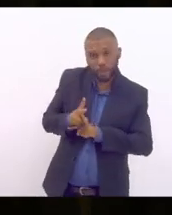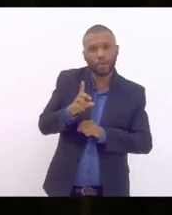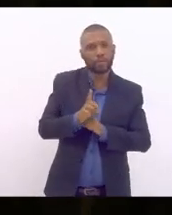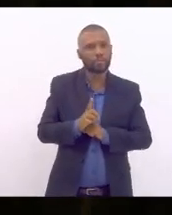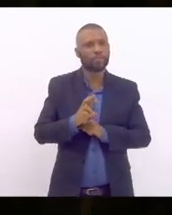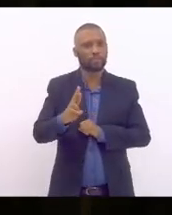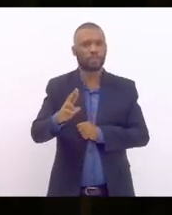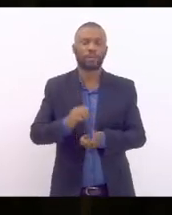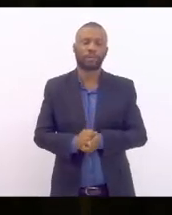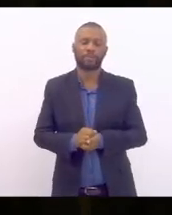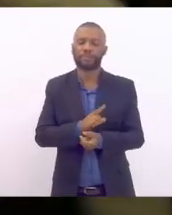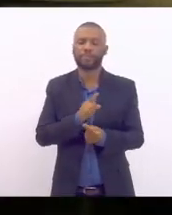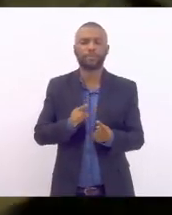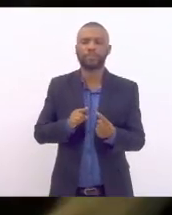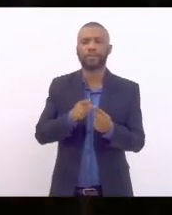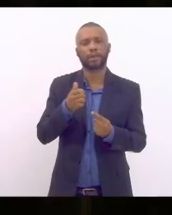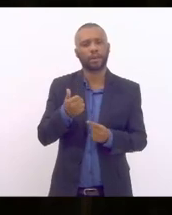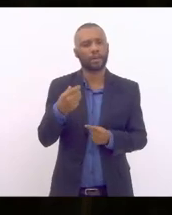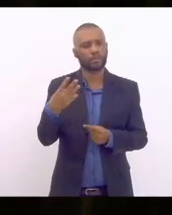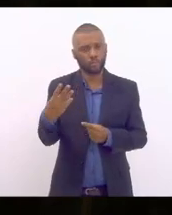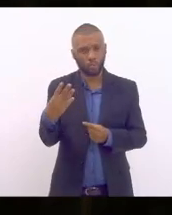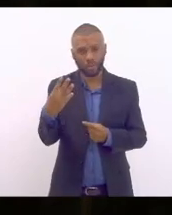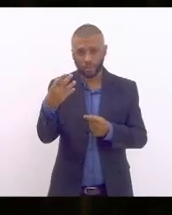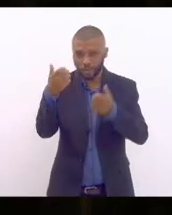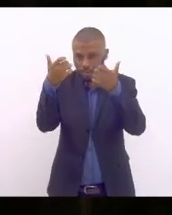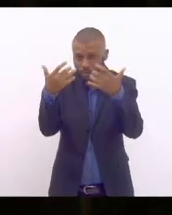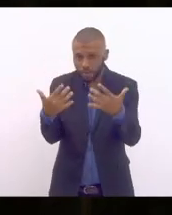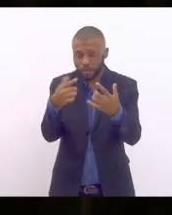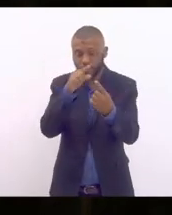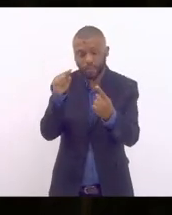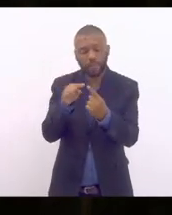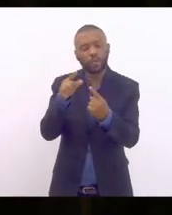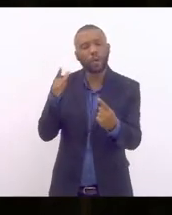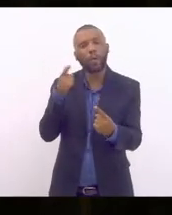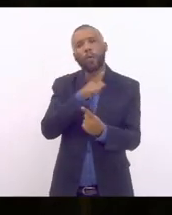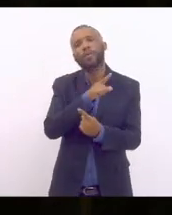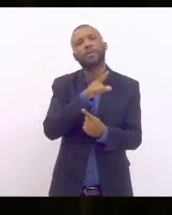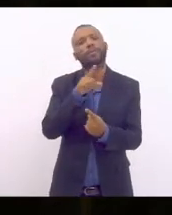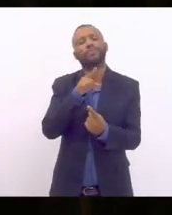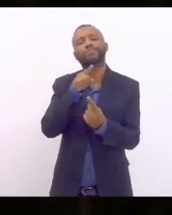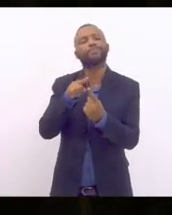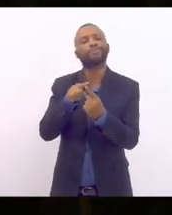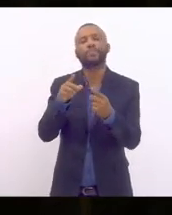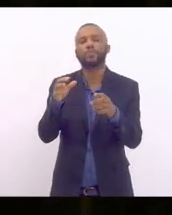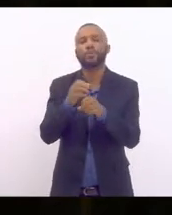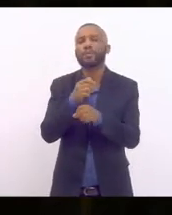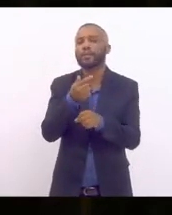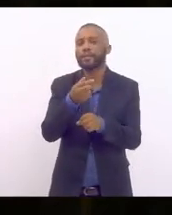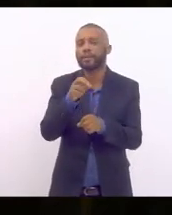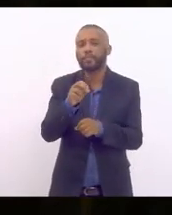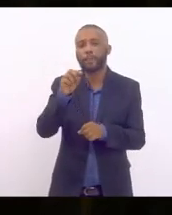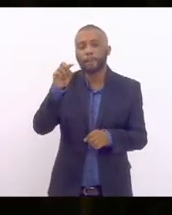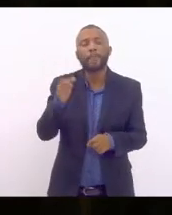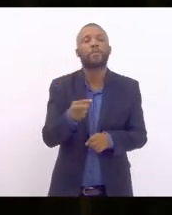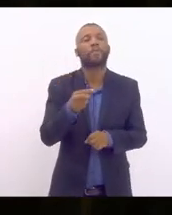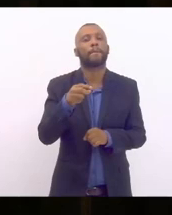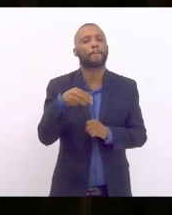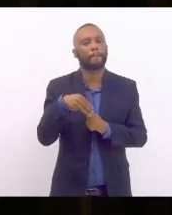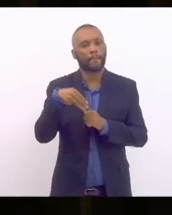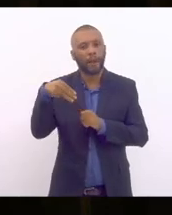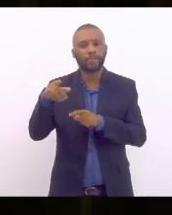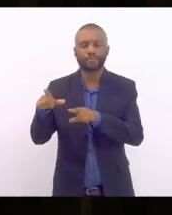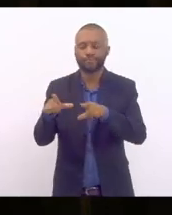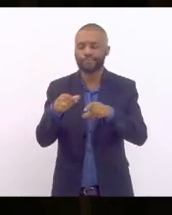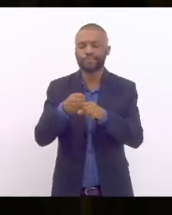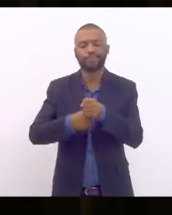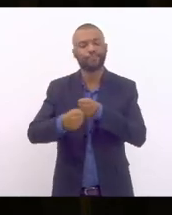e a meta 14 trata de uma meta que a gente conseguiu atingir que são 60 mil Mestres numa situação